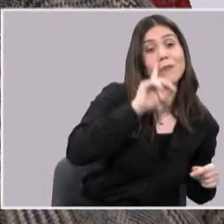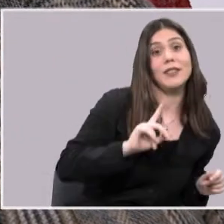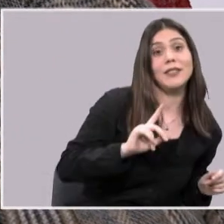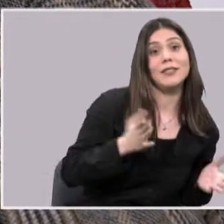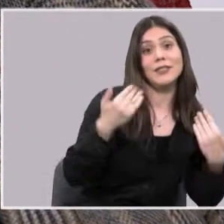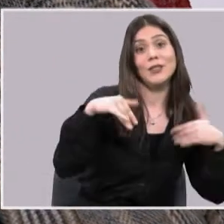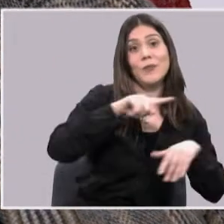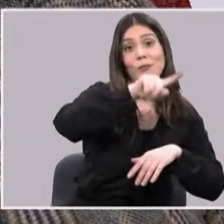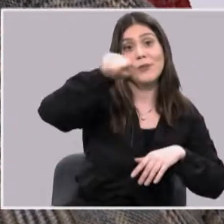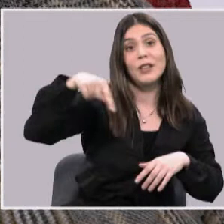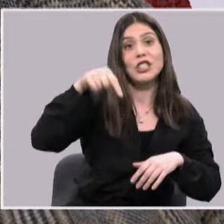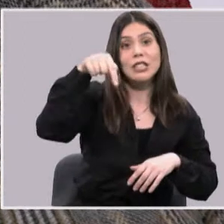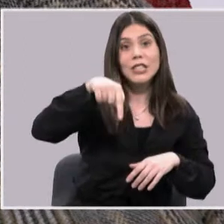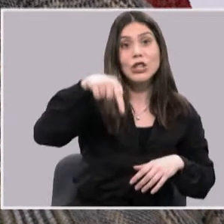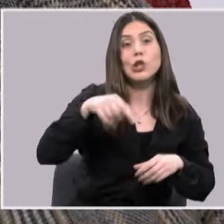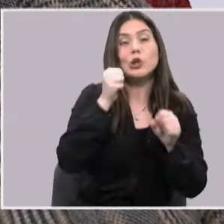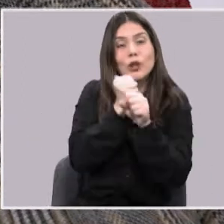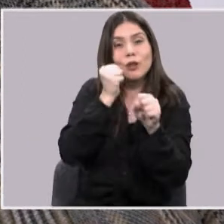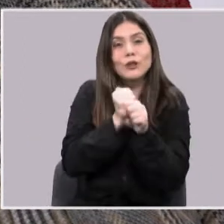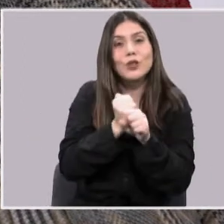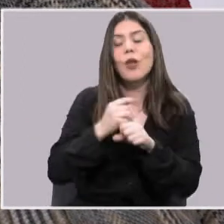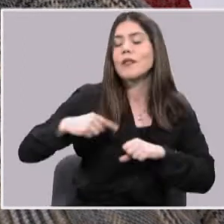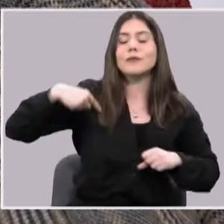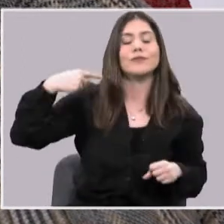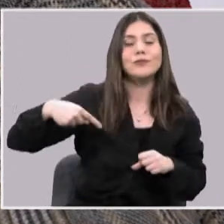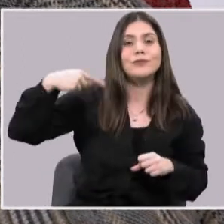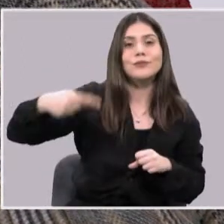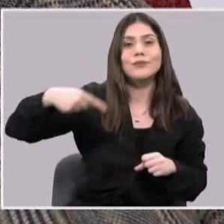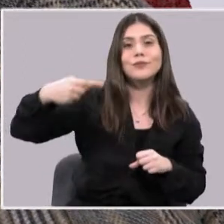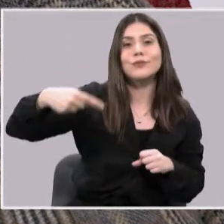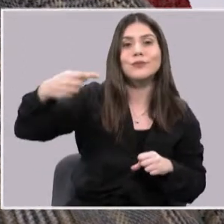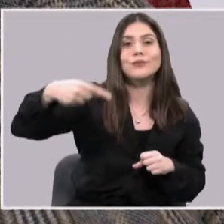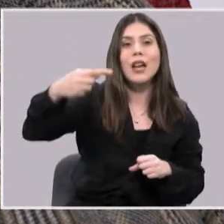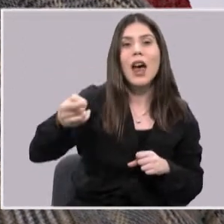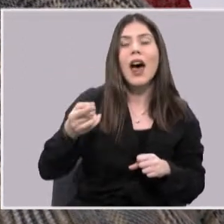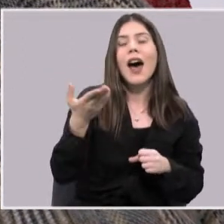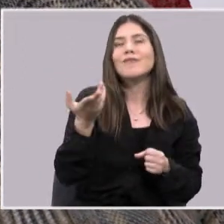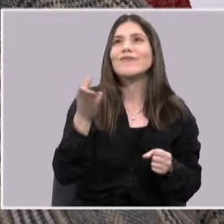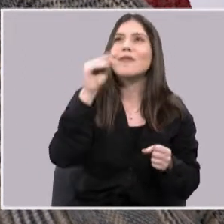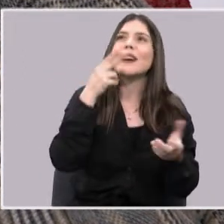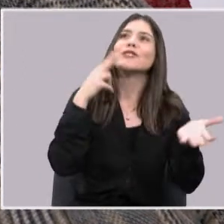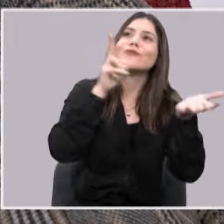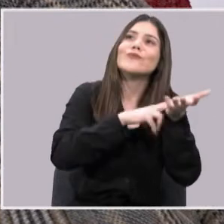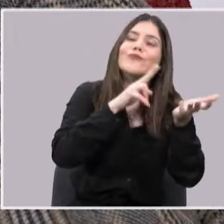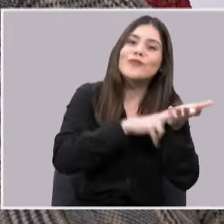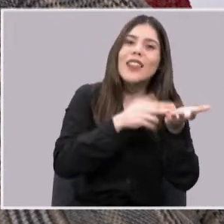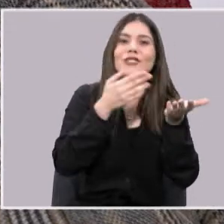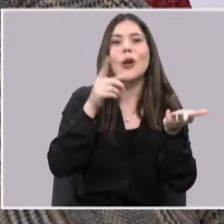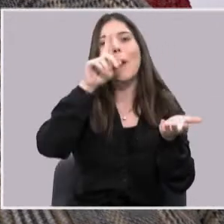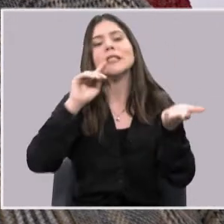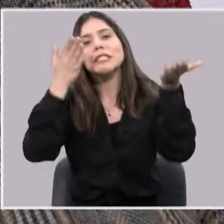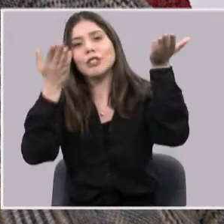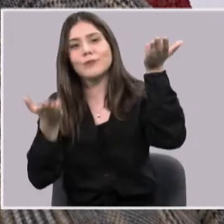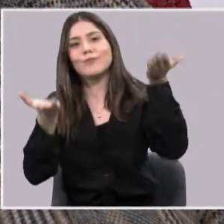Mas na nossa homepage, naquilo que é o nosso trabalho de todos os dias, existem sempre muito mais verdades do